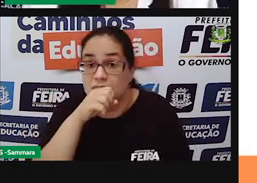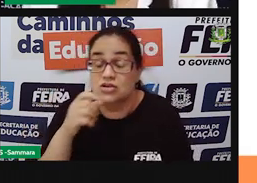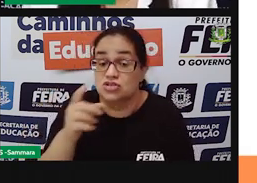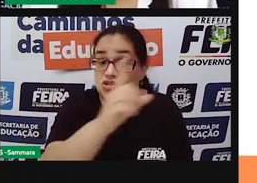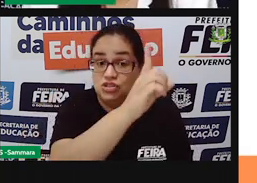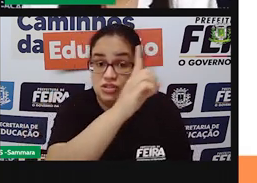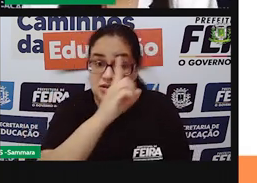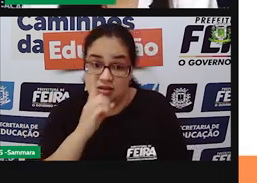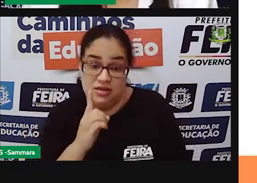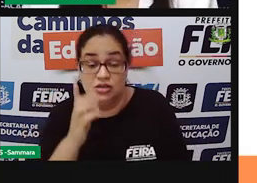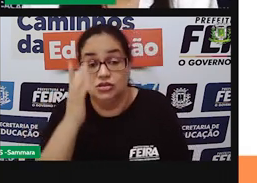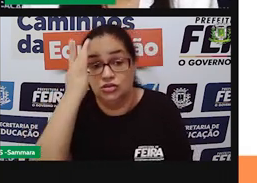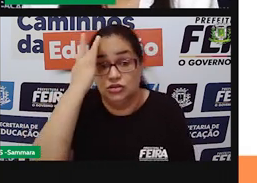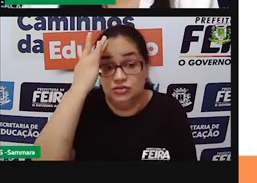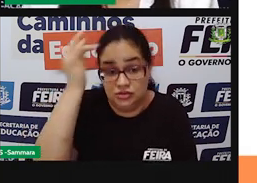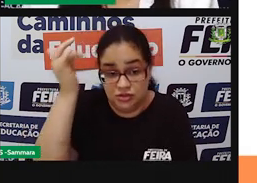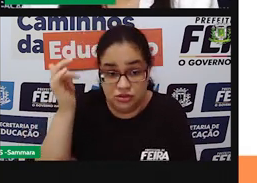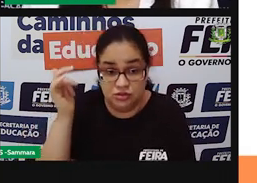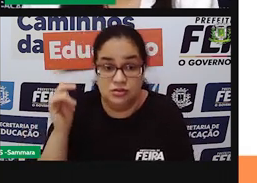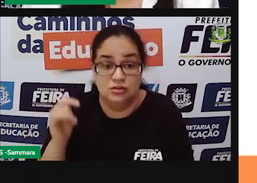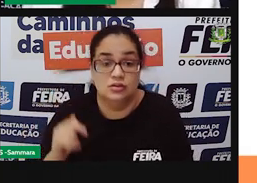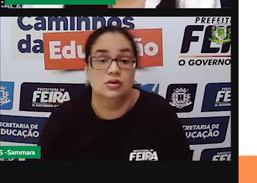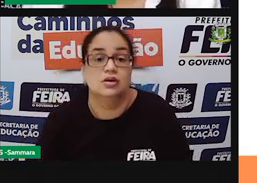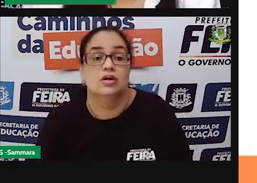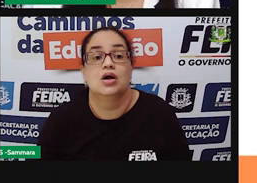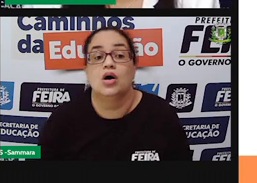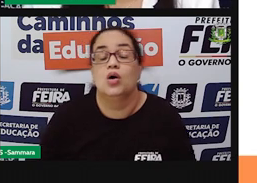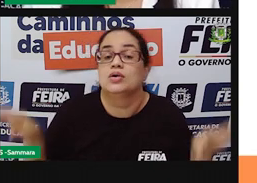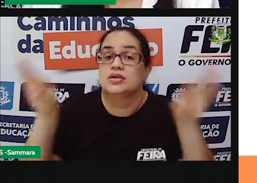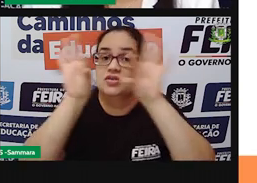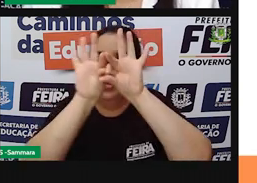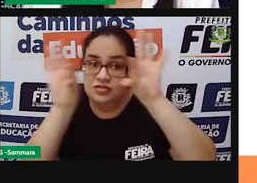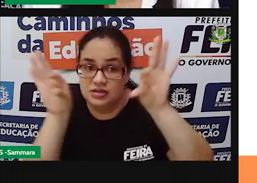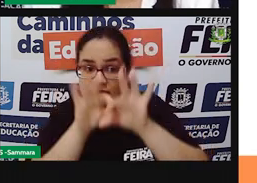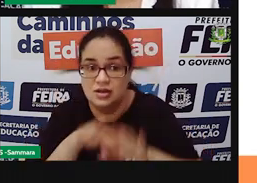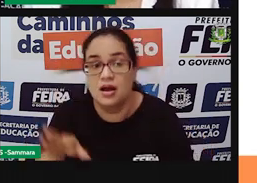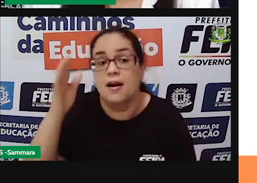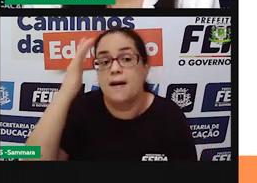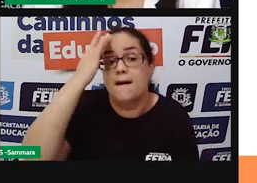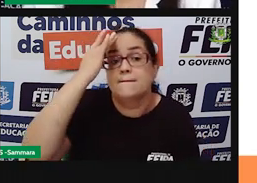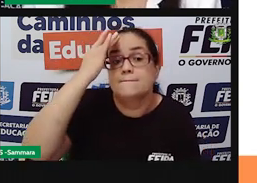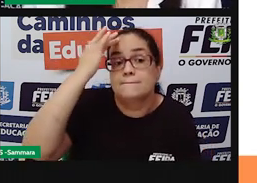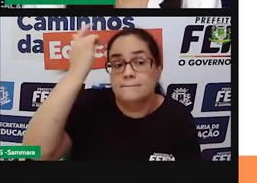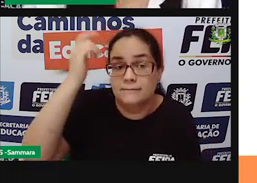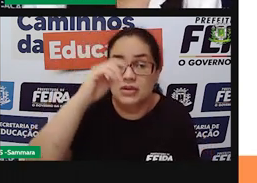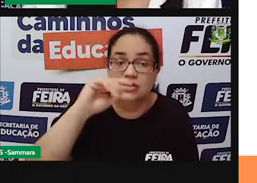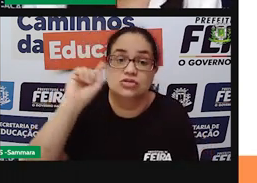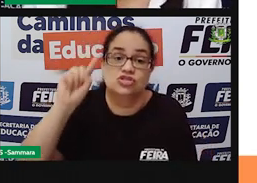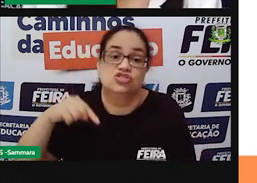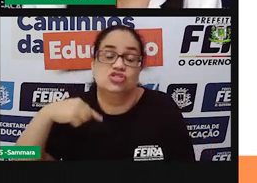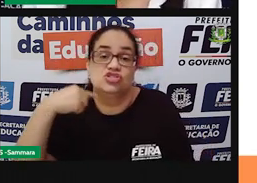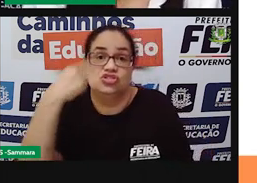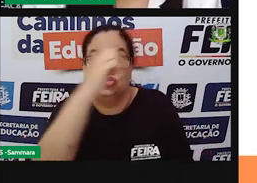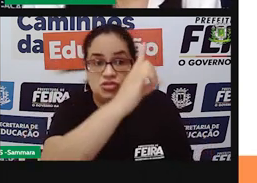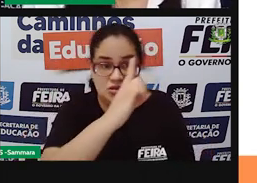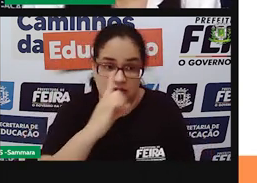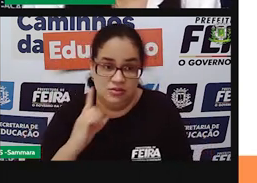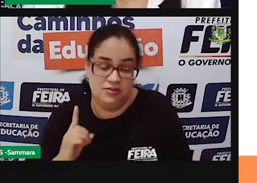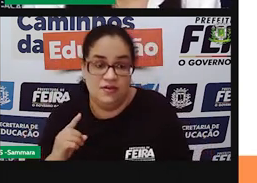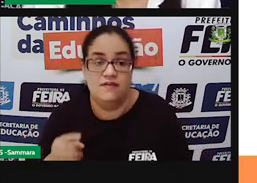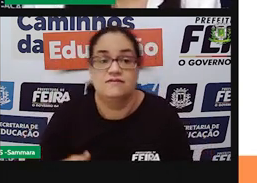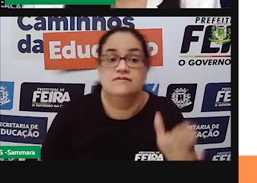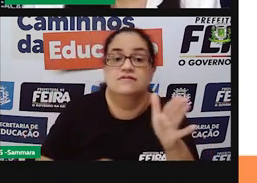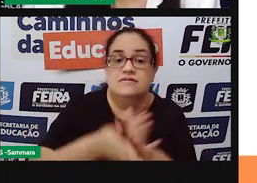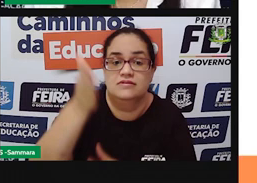chegarão de viagem. Então, enquanto a outra frase estava, ó, amanhã os meus pais chegaram de